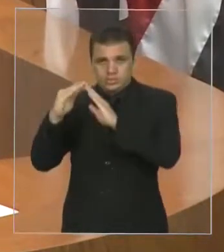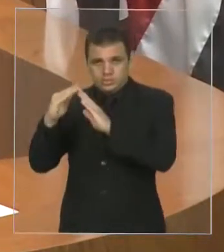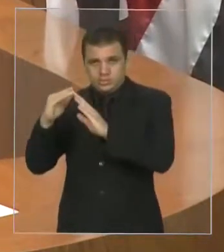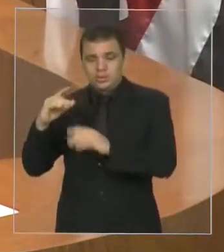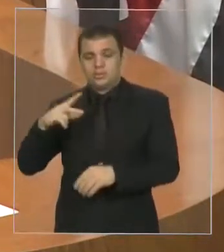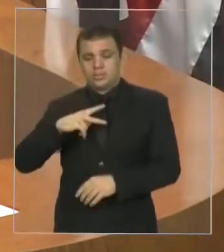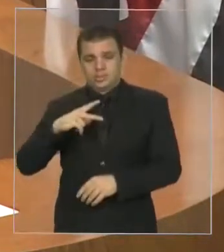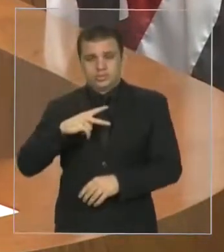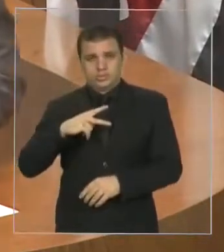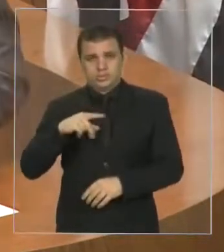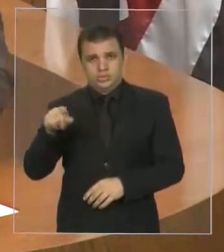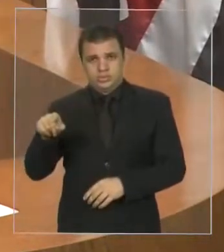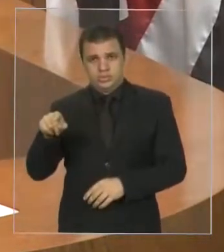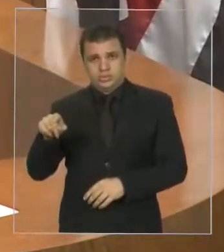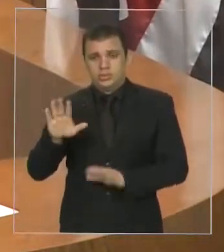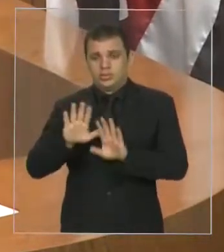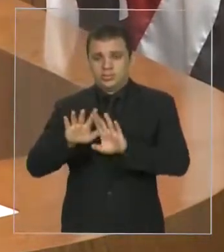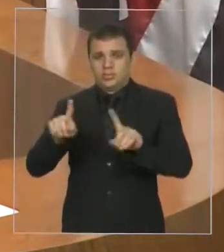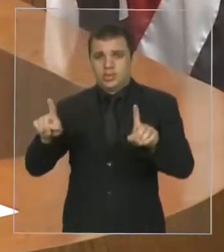tivesse um contrato de locação?